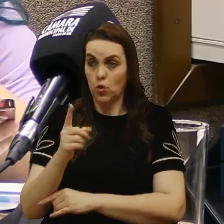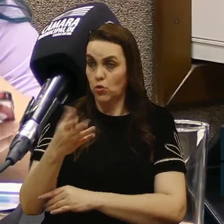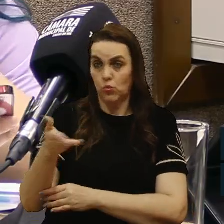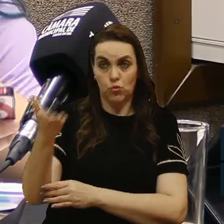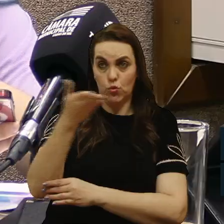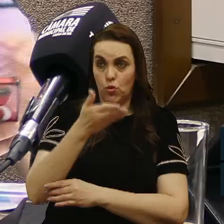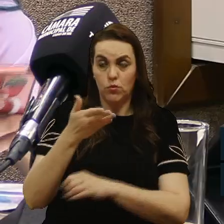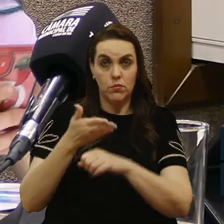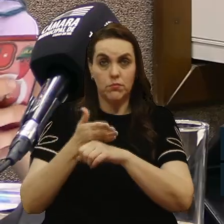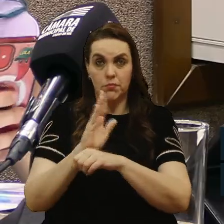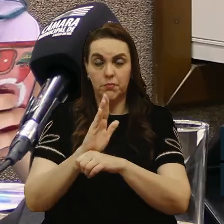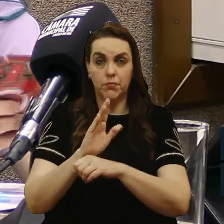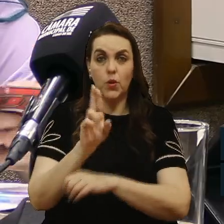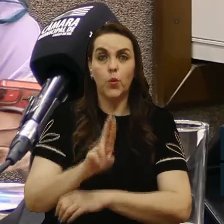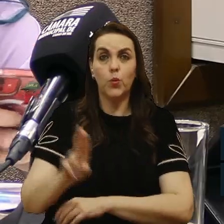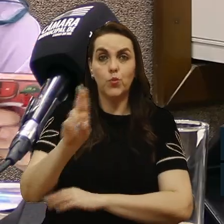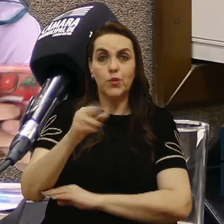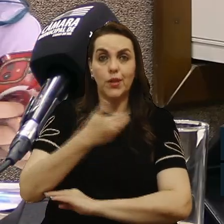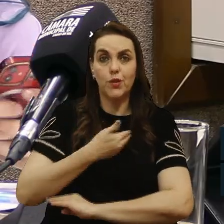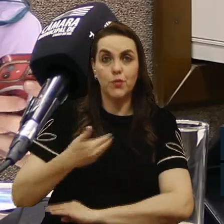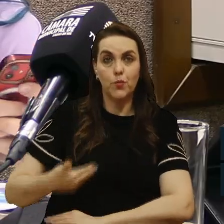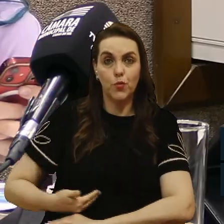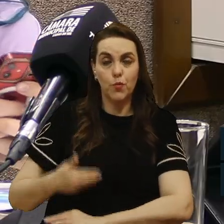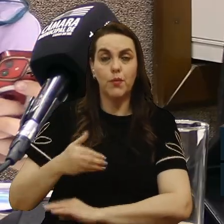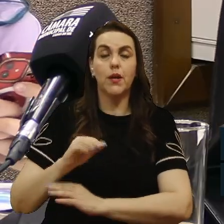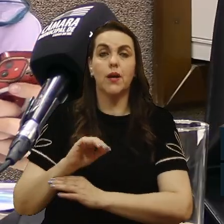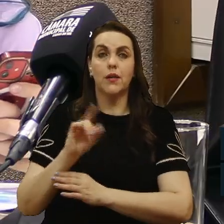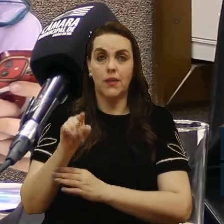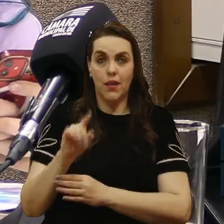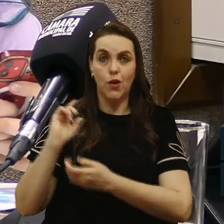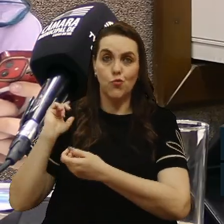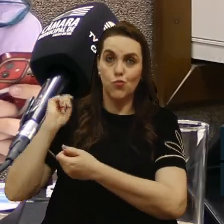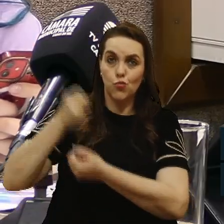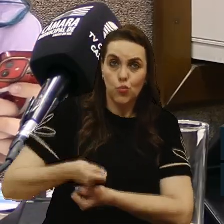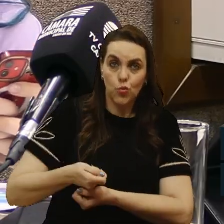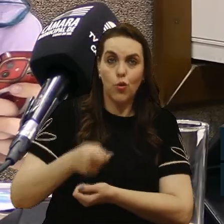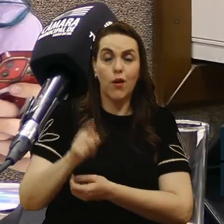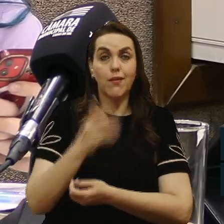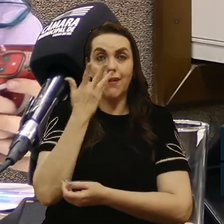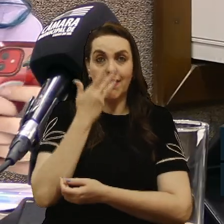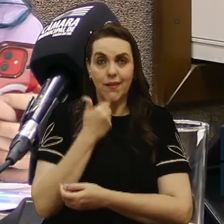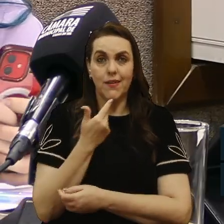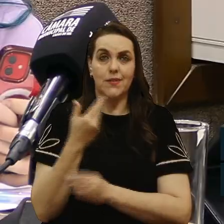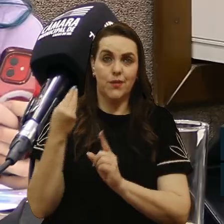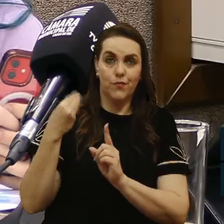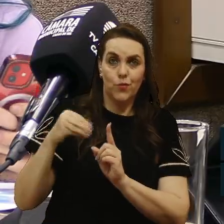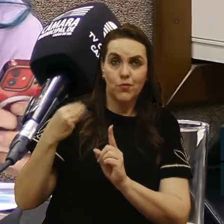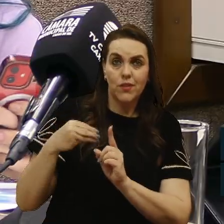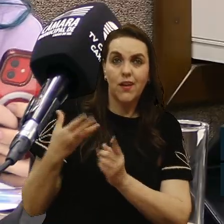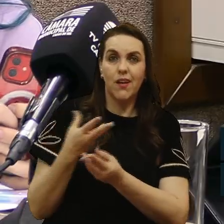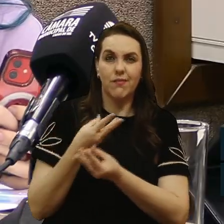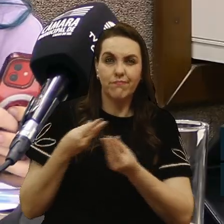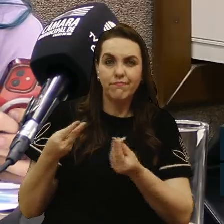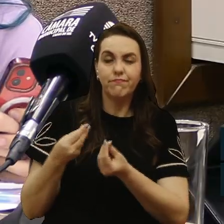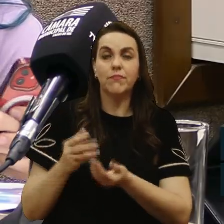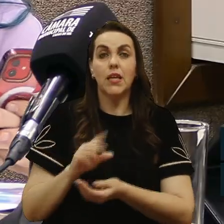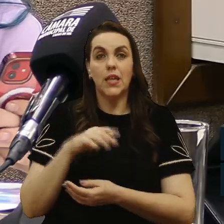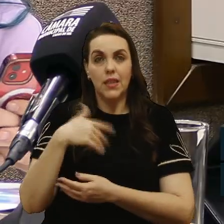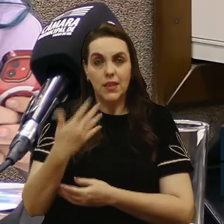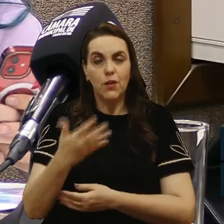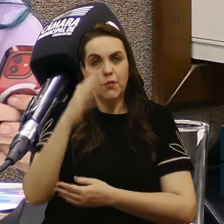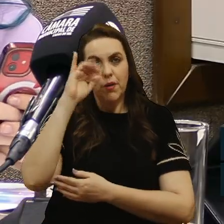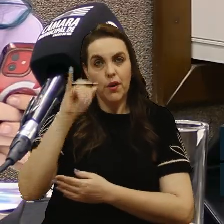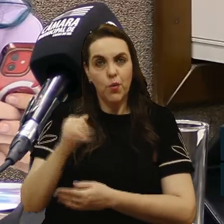a declaração de utilidade pública, ajudou a crianças em dificuldades econômicas. E também queria